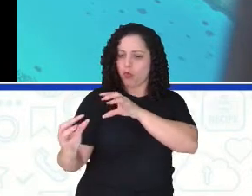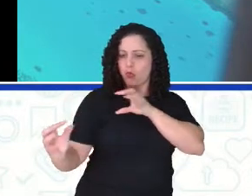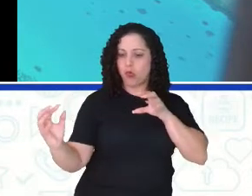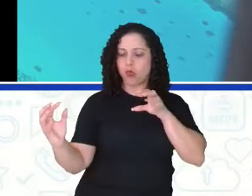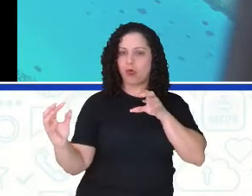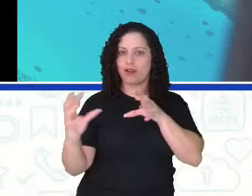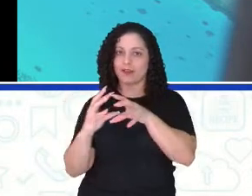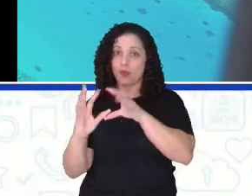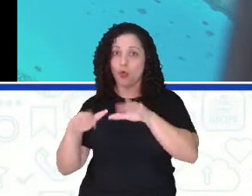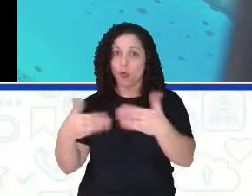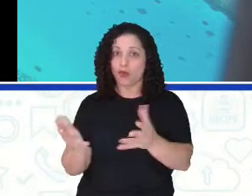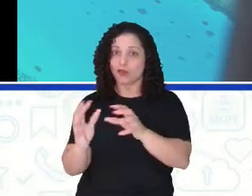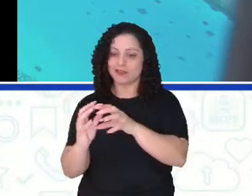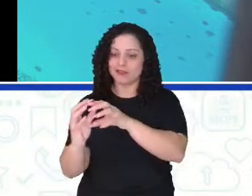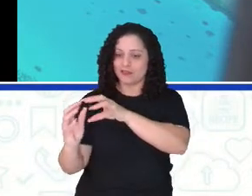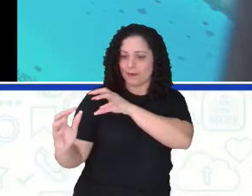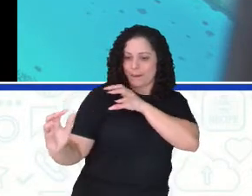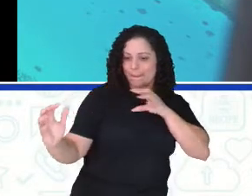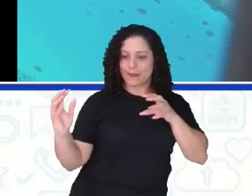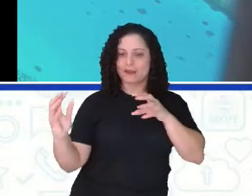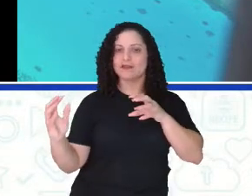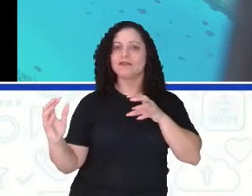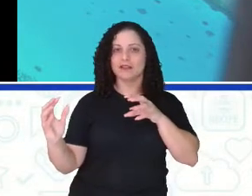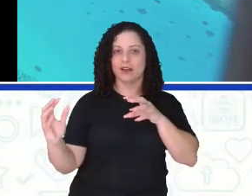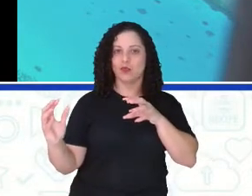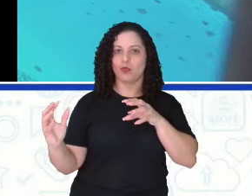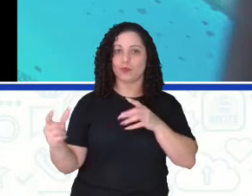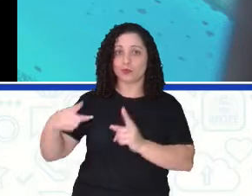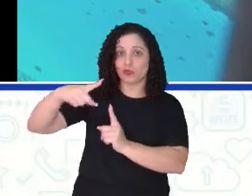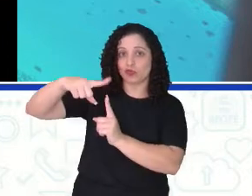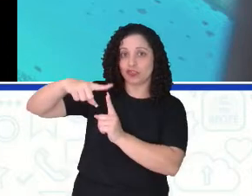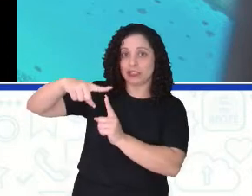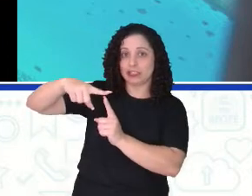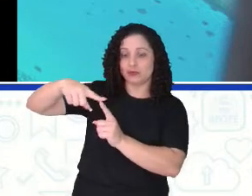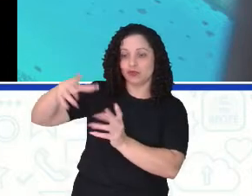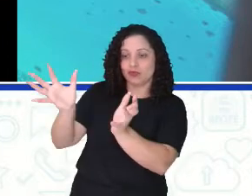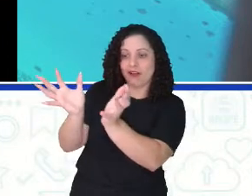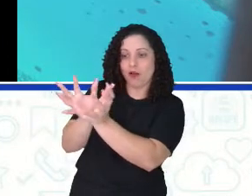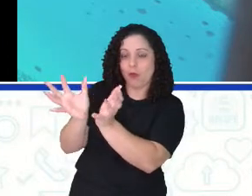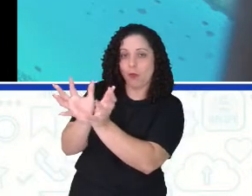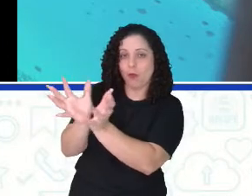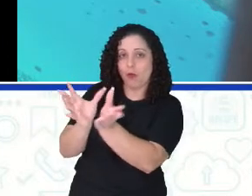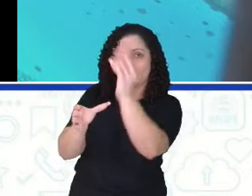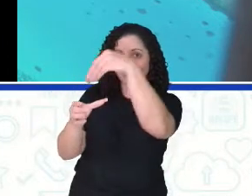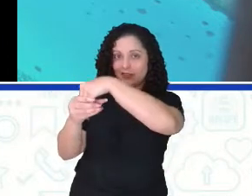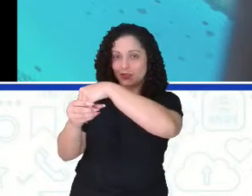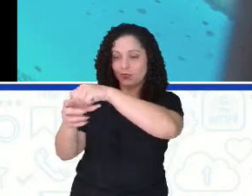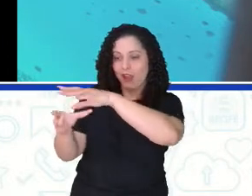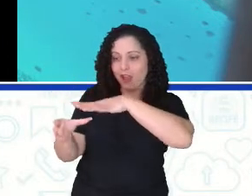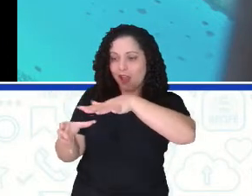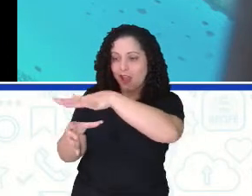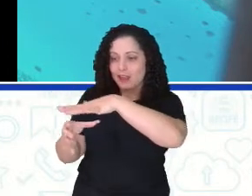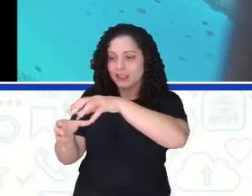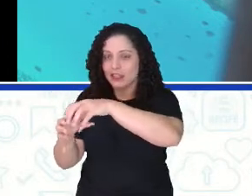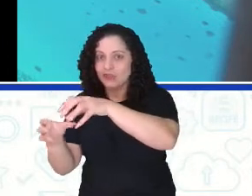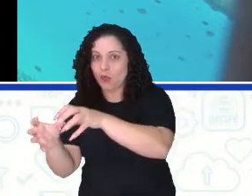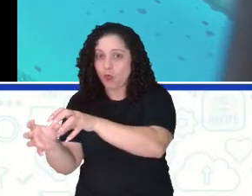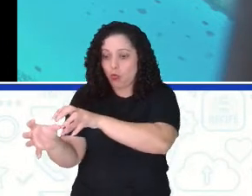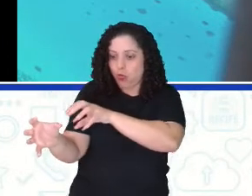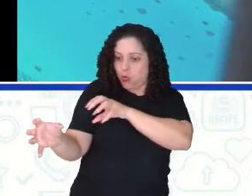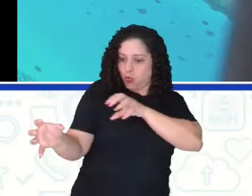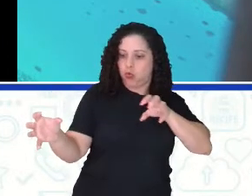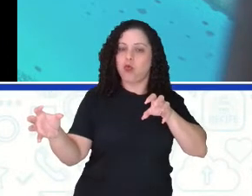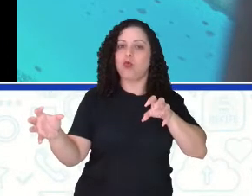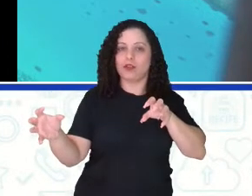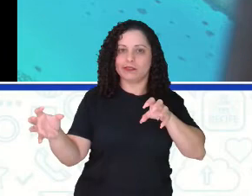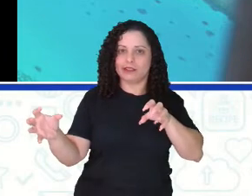essa separação, as espécies que vão estar ali dentro naquele momento vão